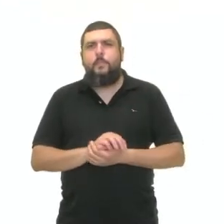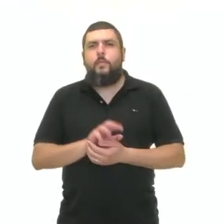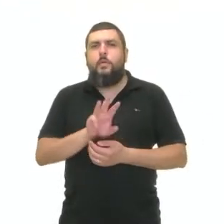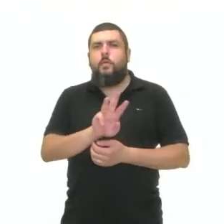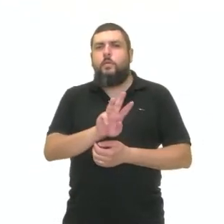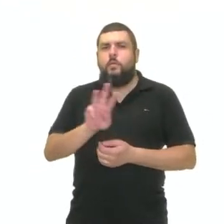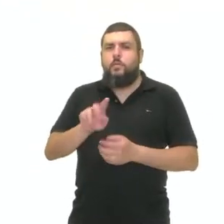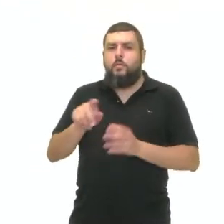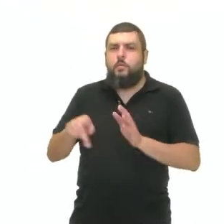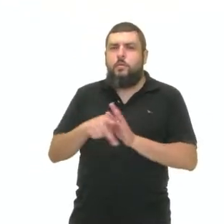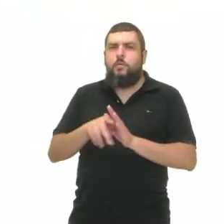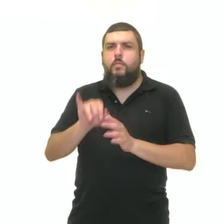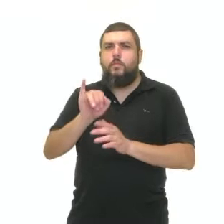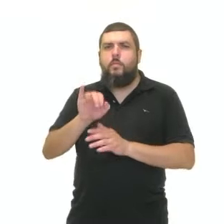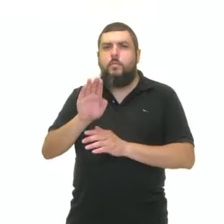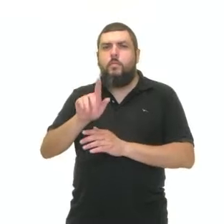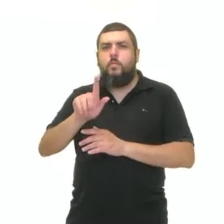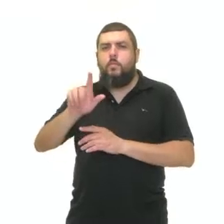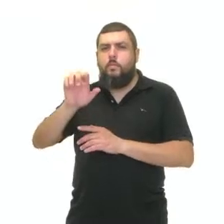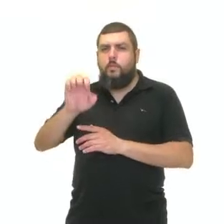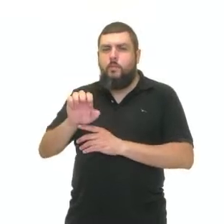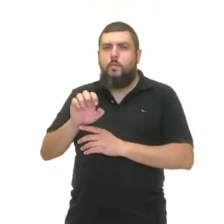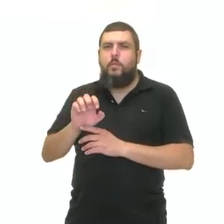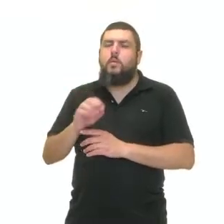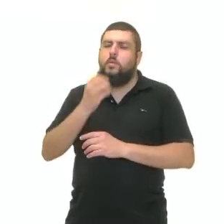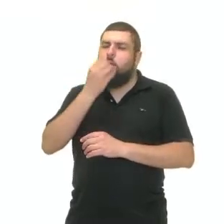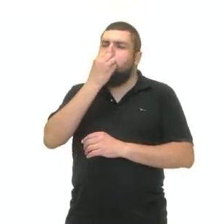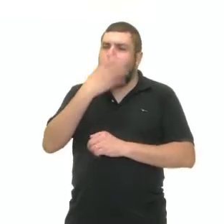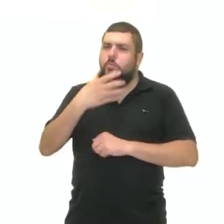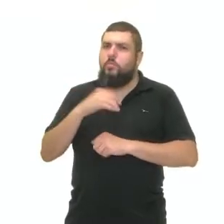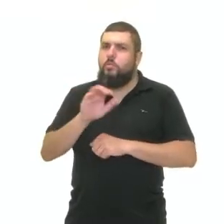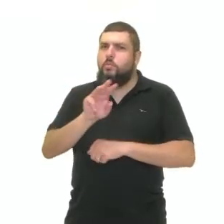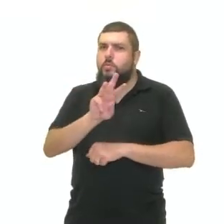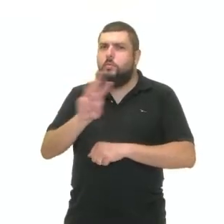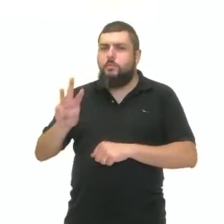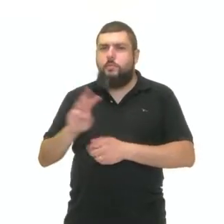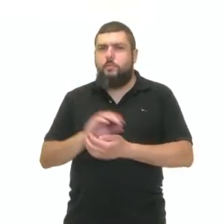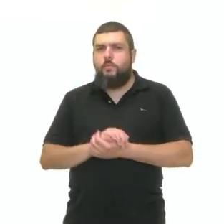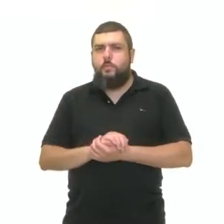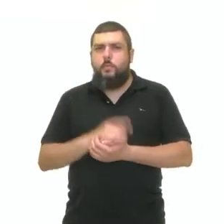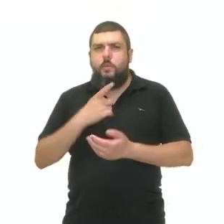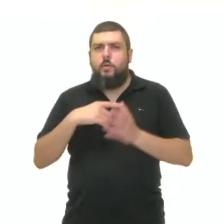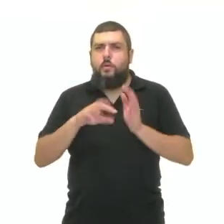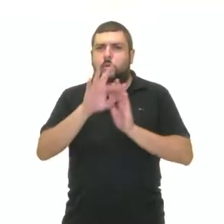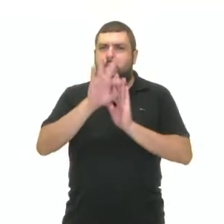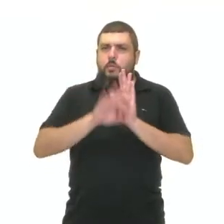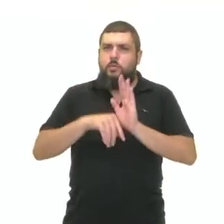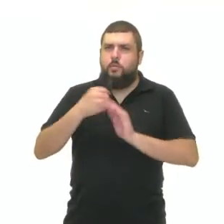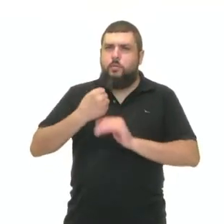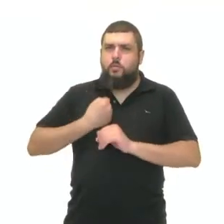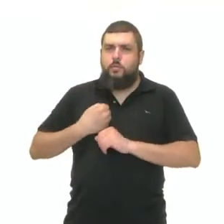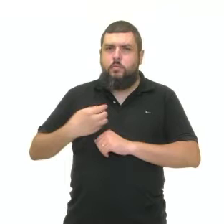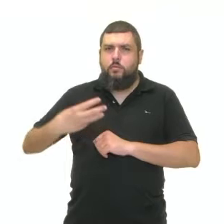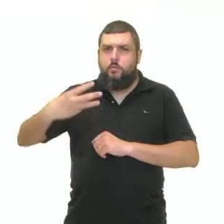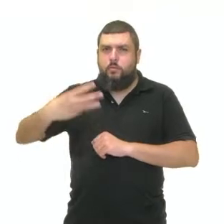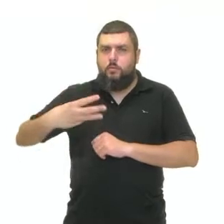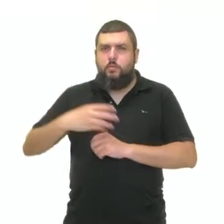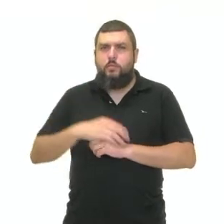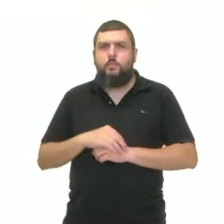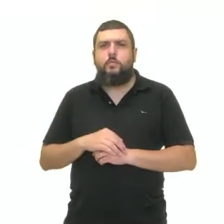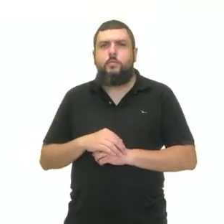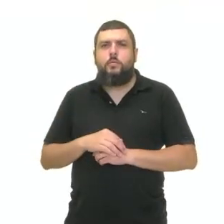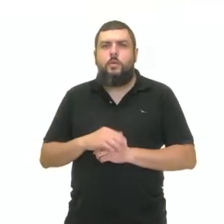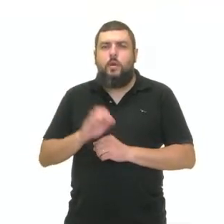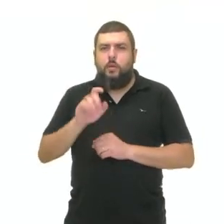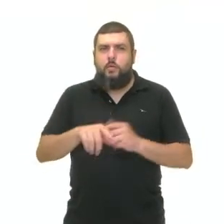grande dica você consultar esse site para outras informações. E eu tenho o texto 3 aqui, foi adaptado para a